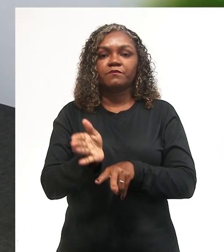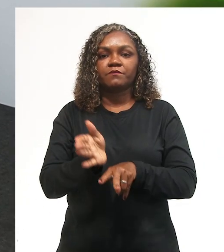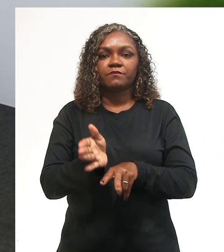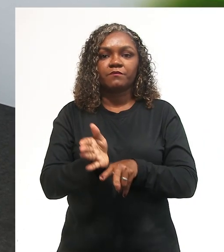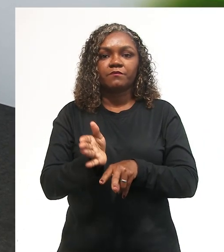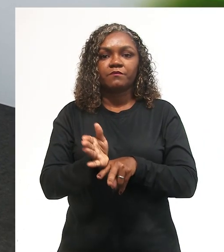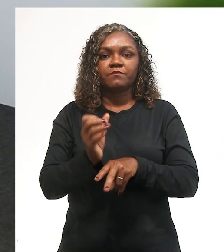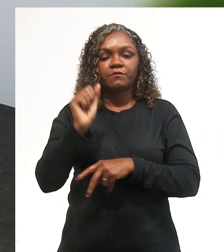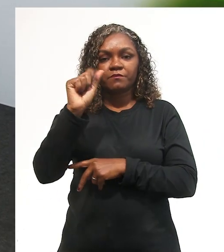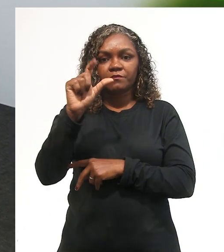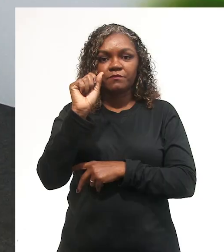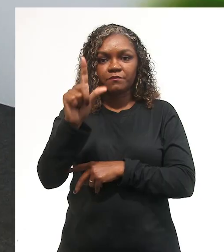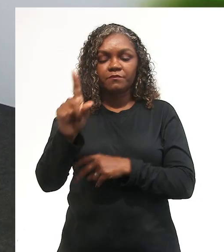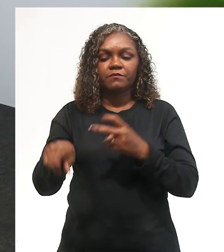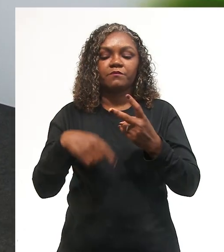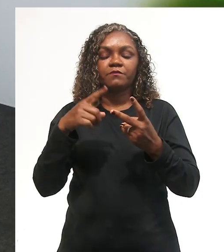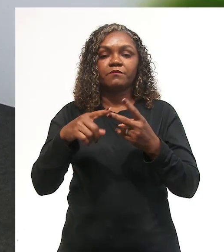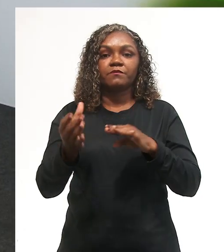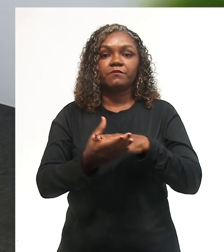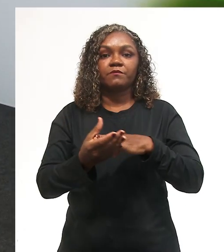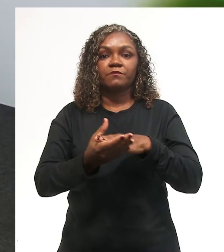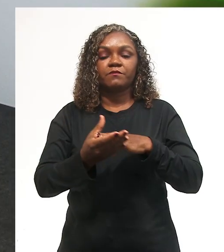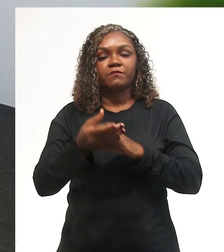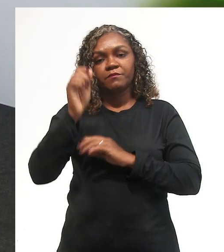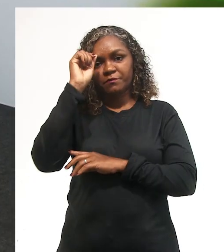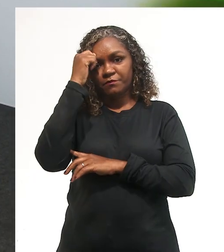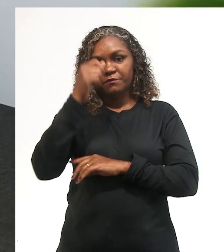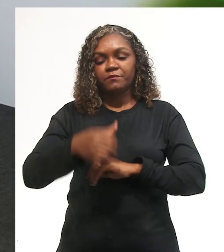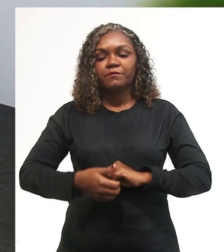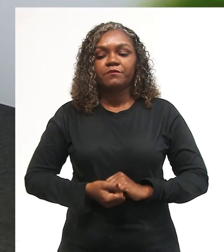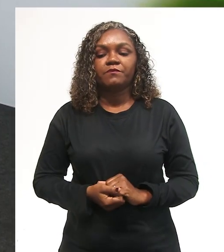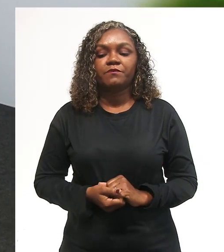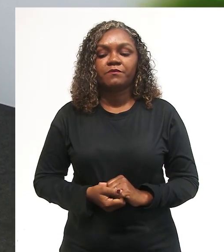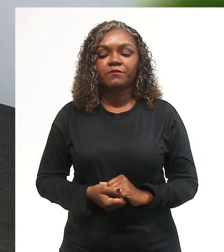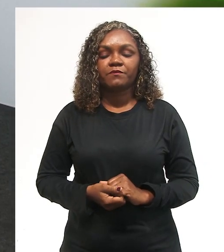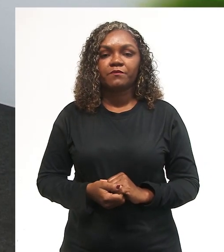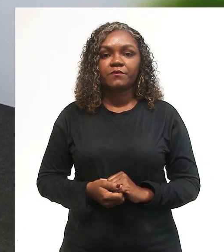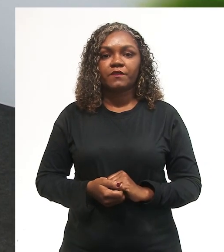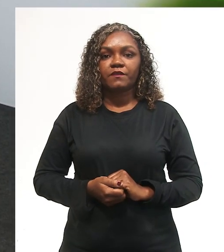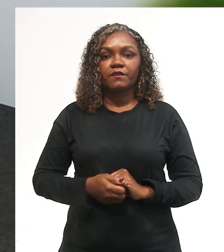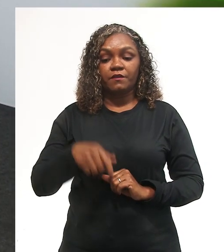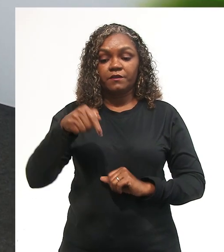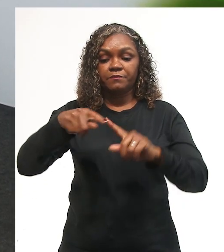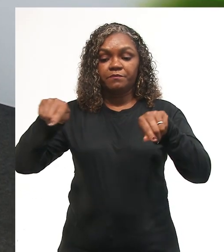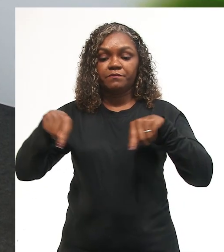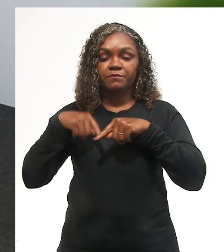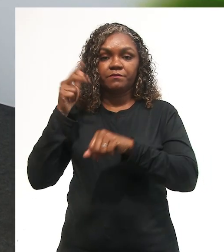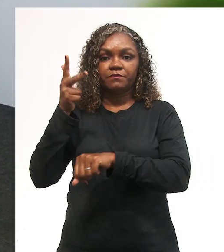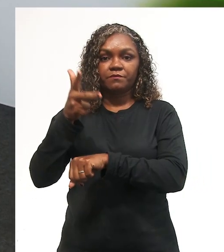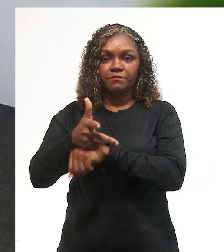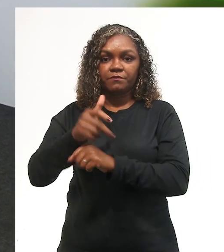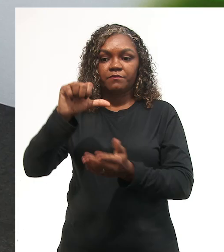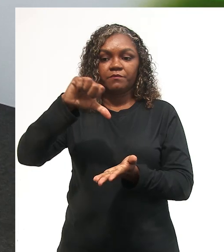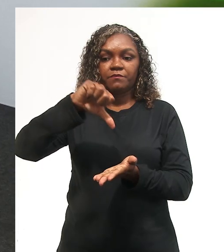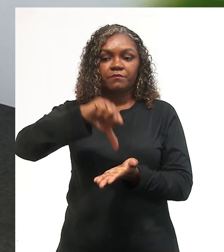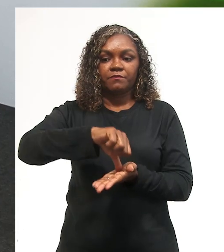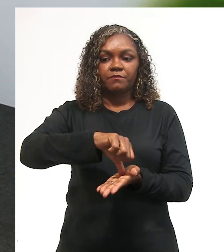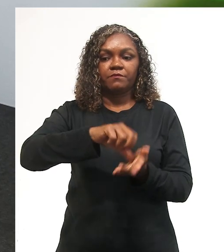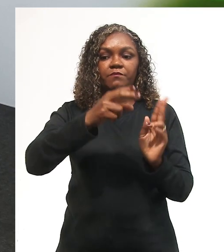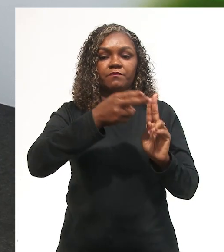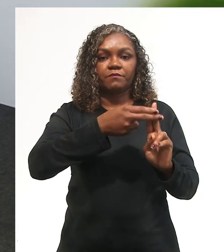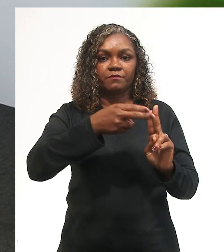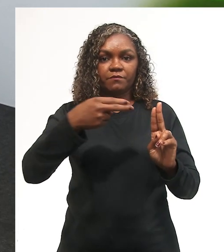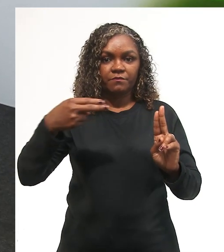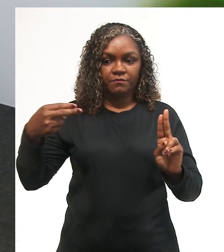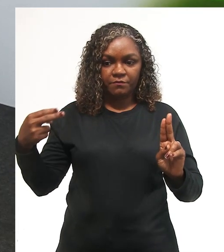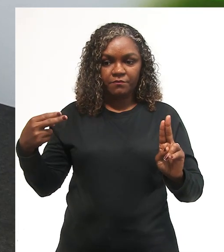jeans azul claro e um sapato preto. Estou no estúdio de gravação do IFRO Campus Porto Velho,